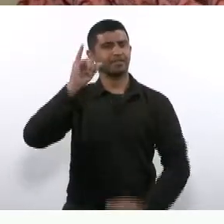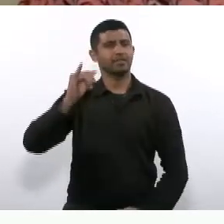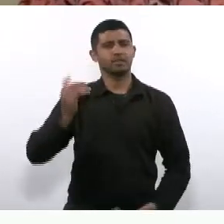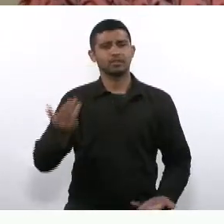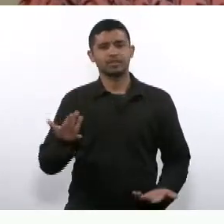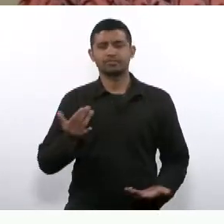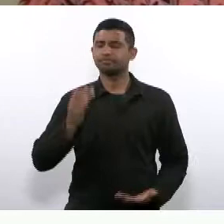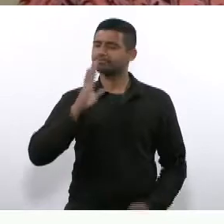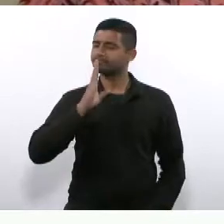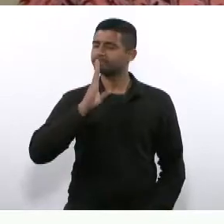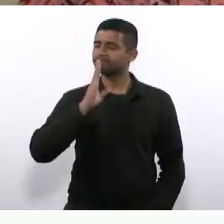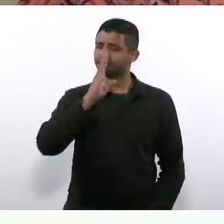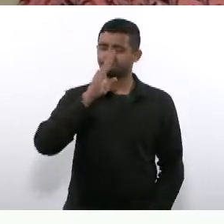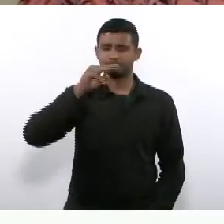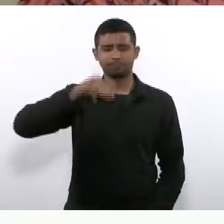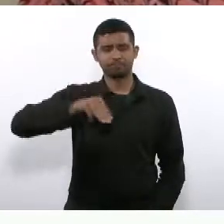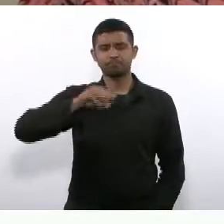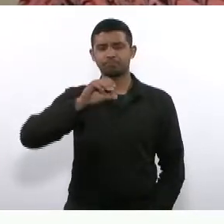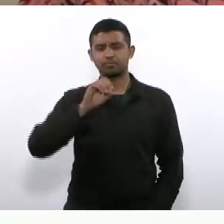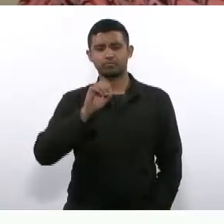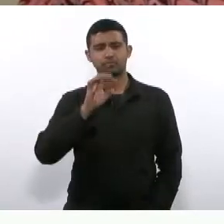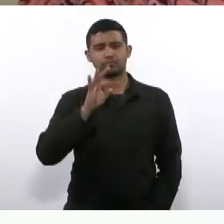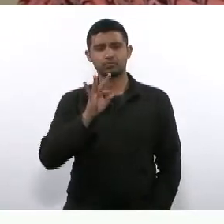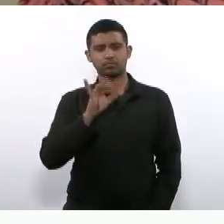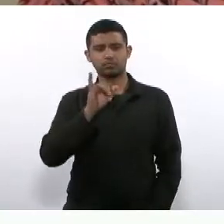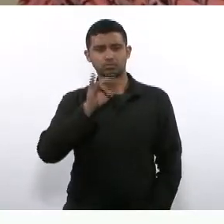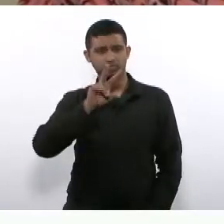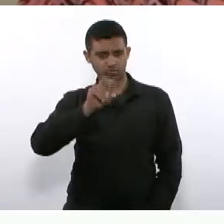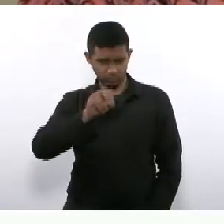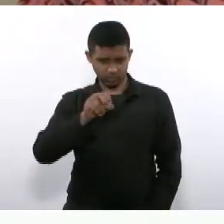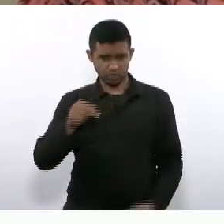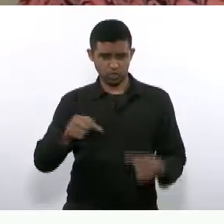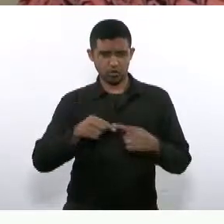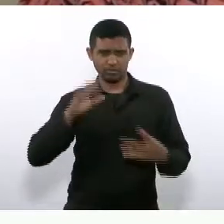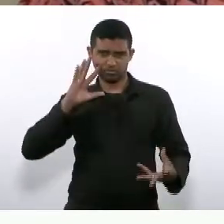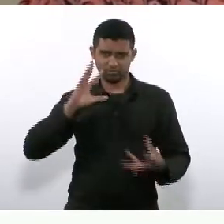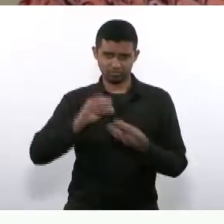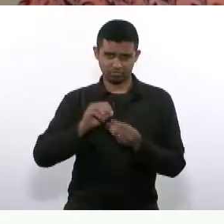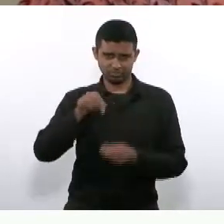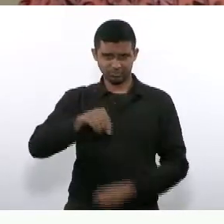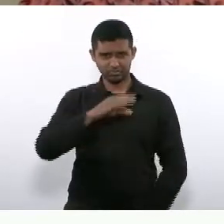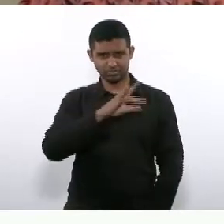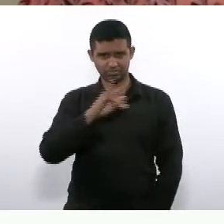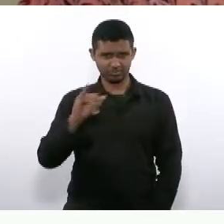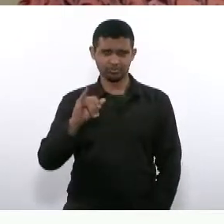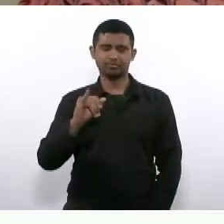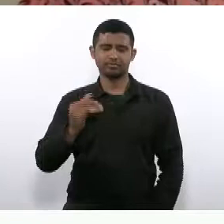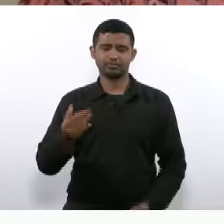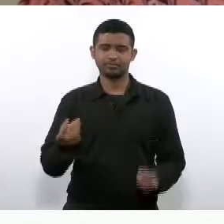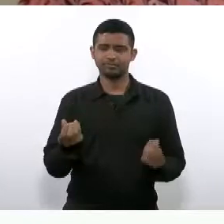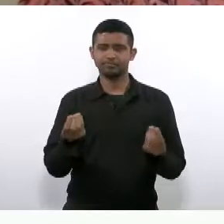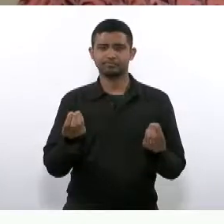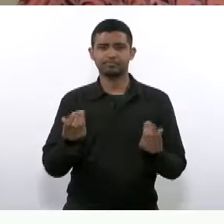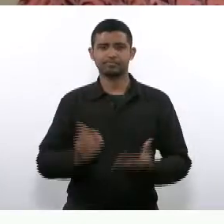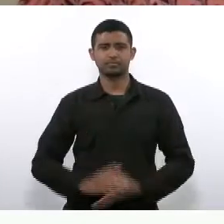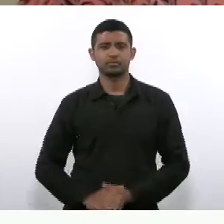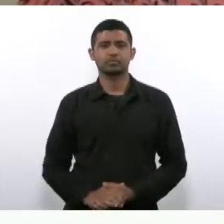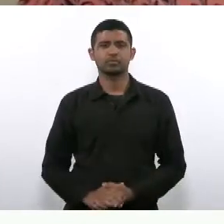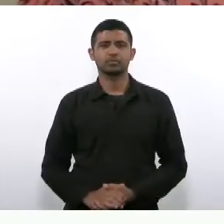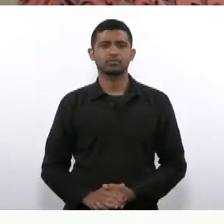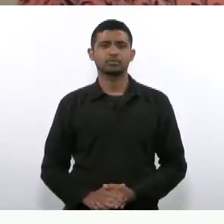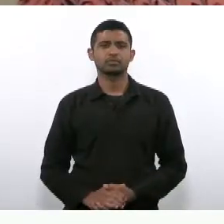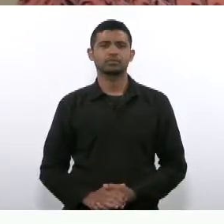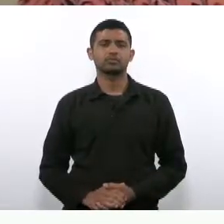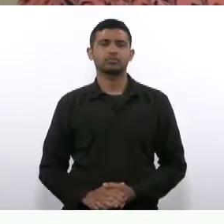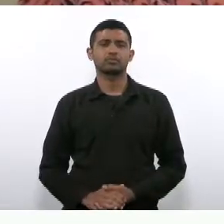é uma das principais conclusões de uma CPI jogada